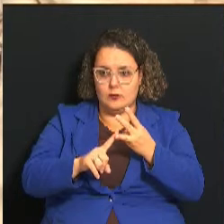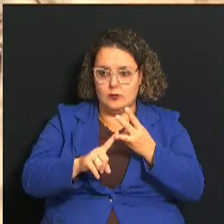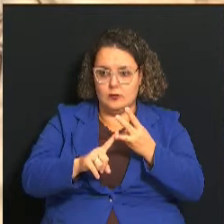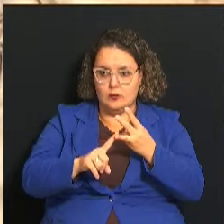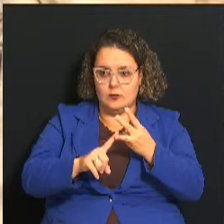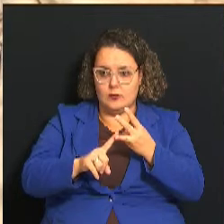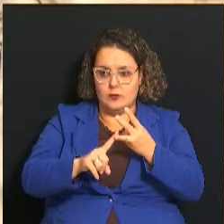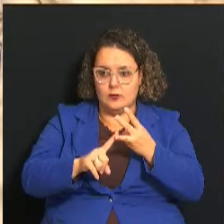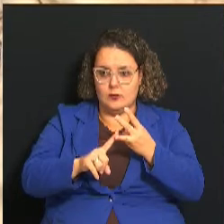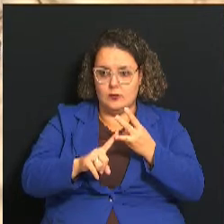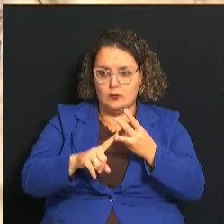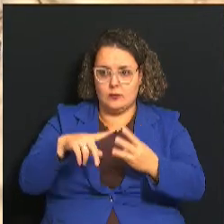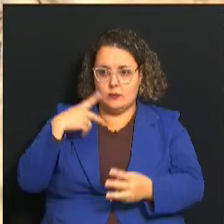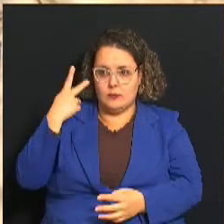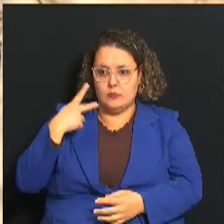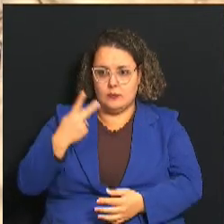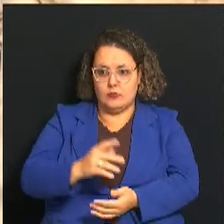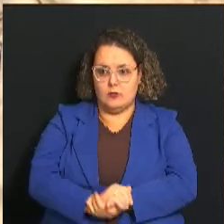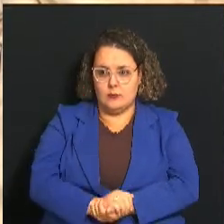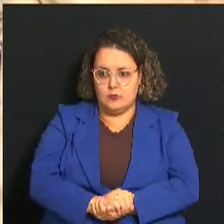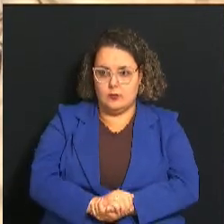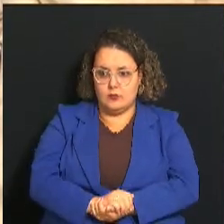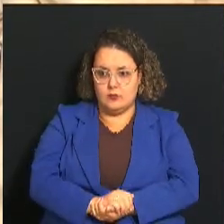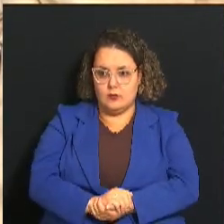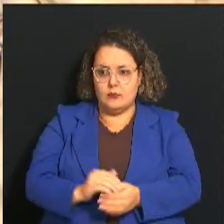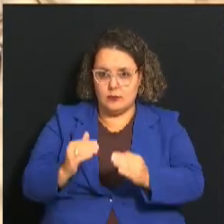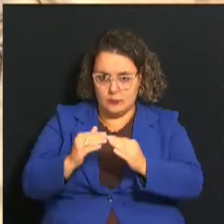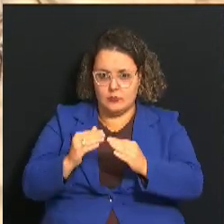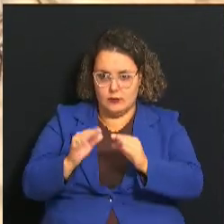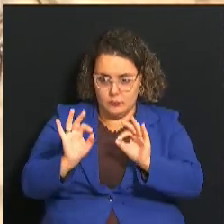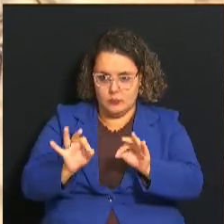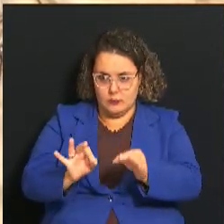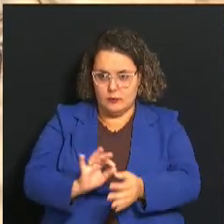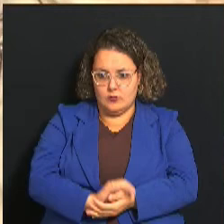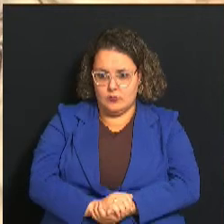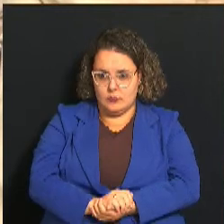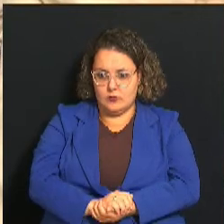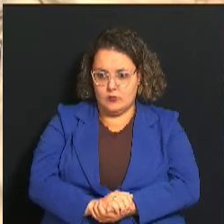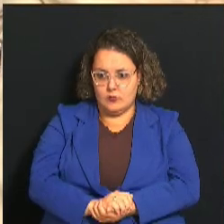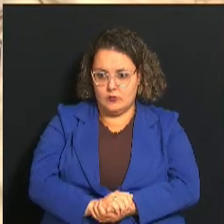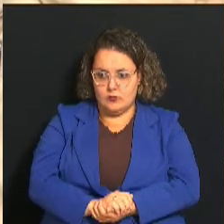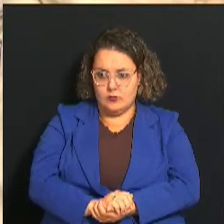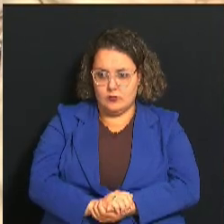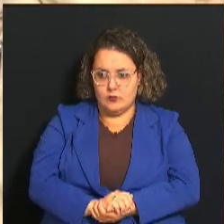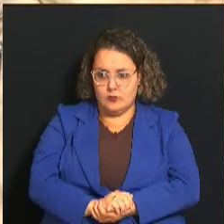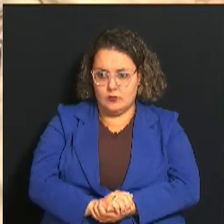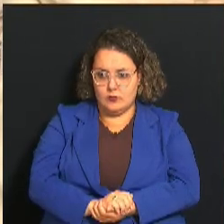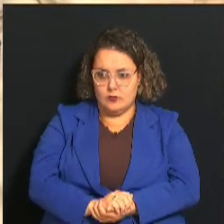pelos pares da casa. Nós temos acordo com relação a isso? Então, isso...